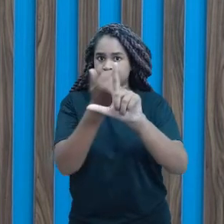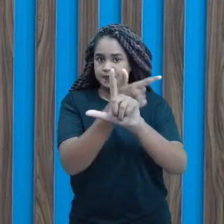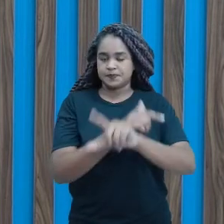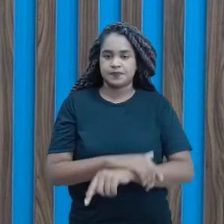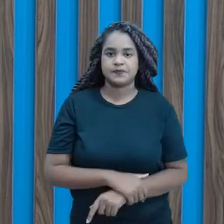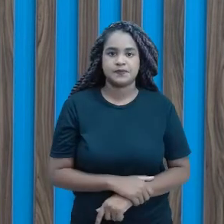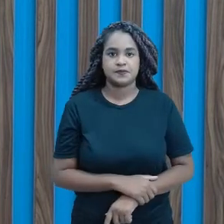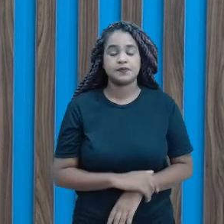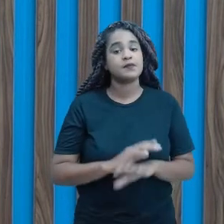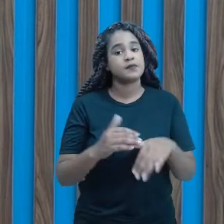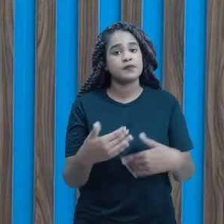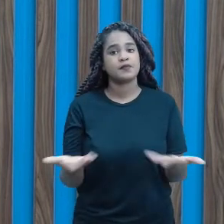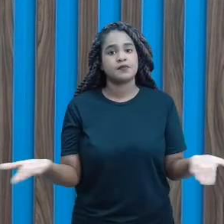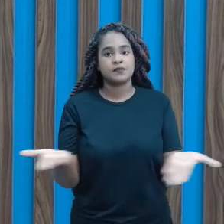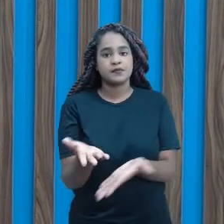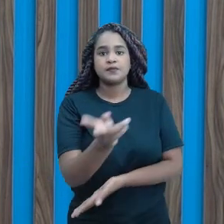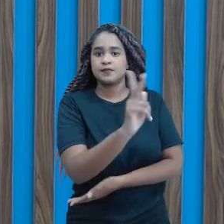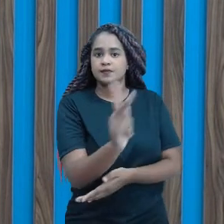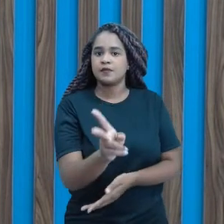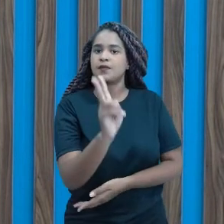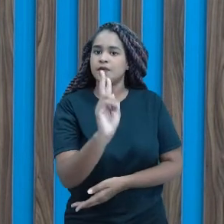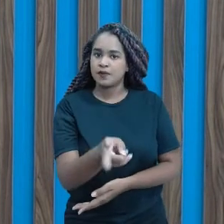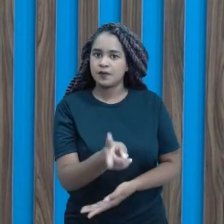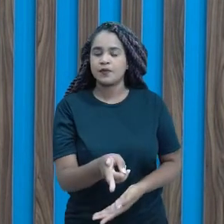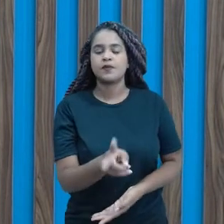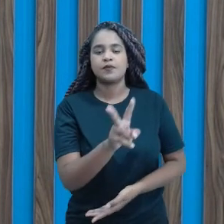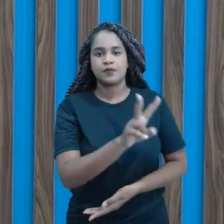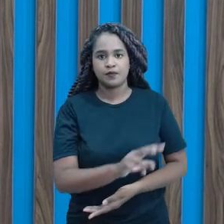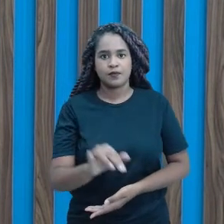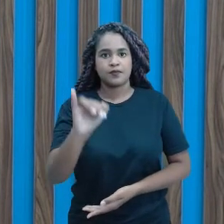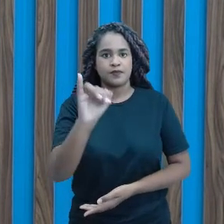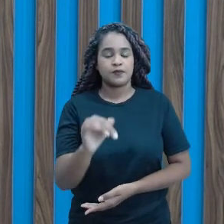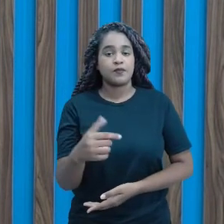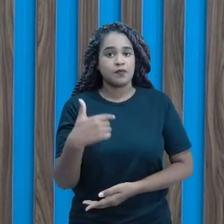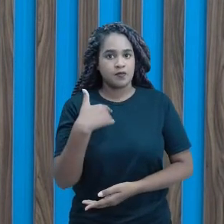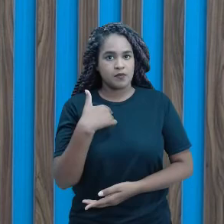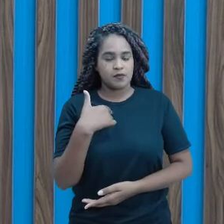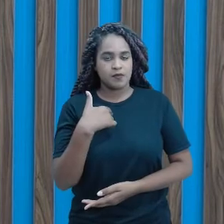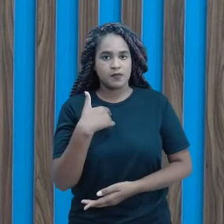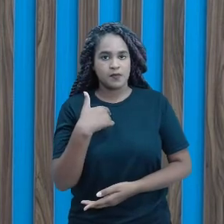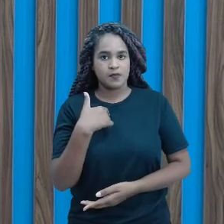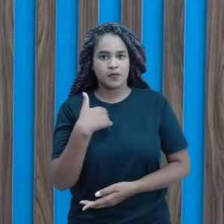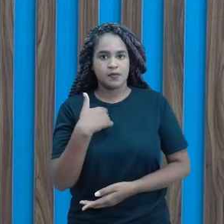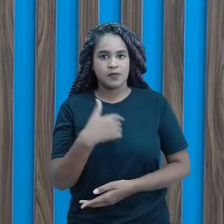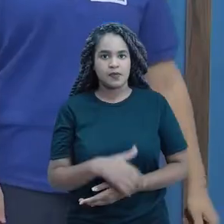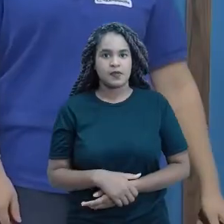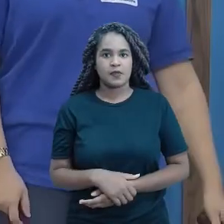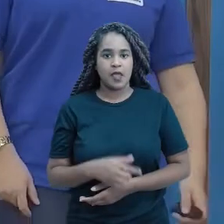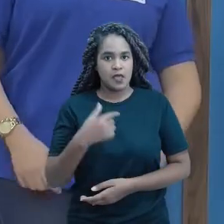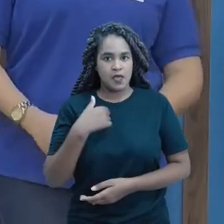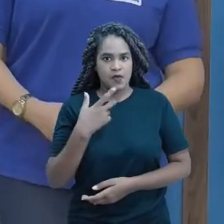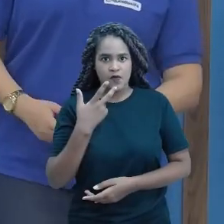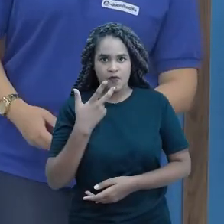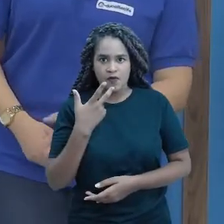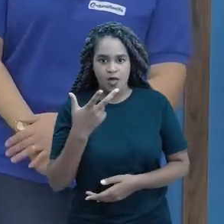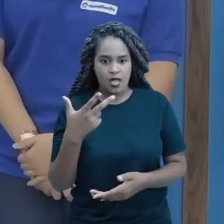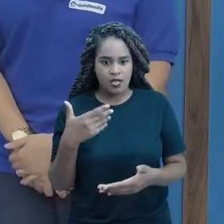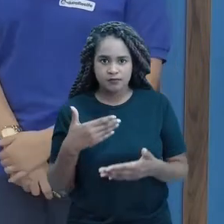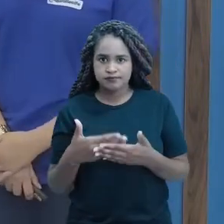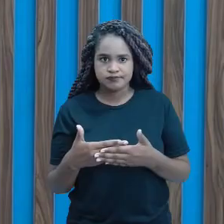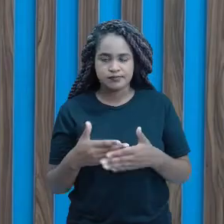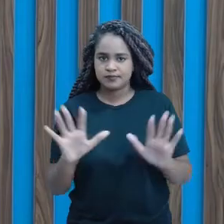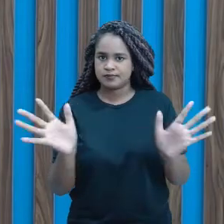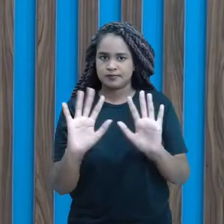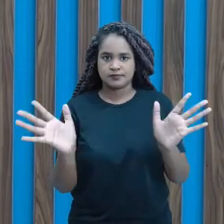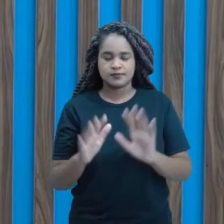certo? E agora, Briane vai dar continuidade, não quero ser aqui Dá um spoiler. Dar o spoiler ou adivinhar